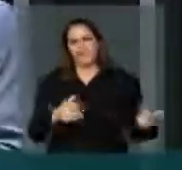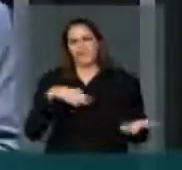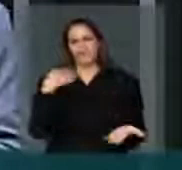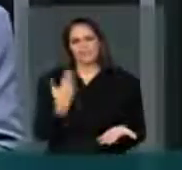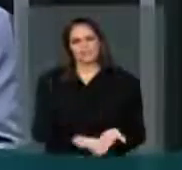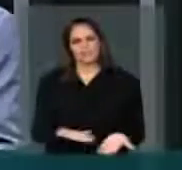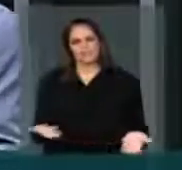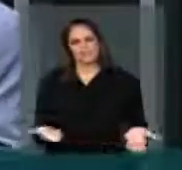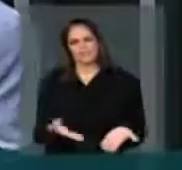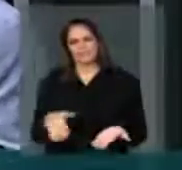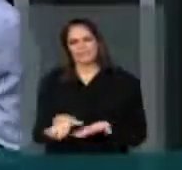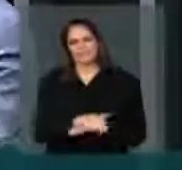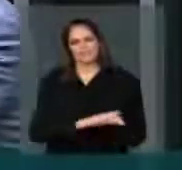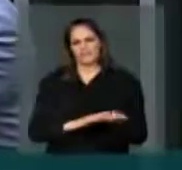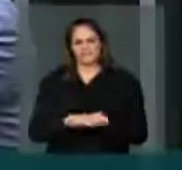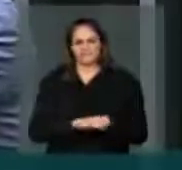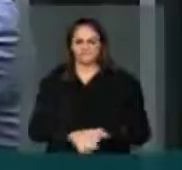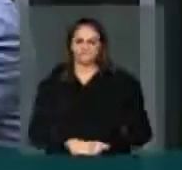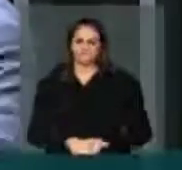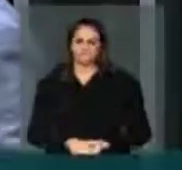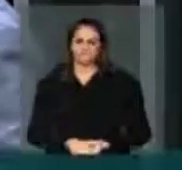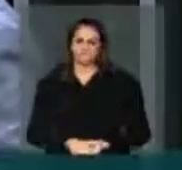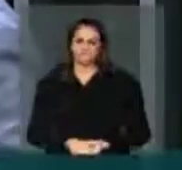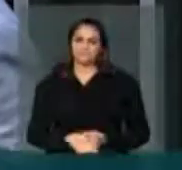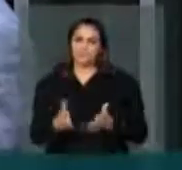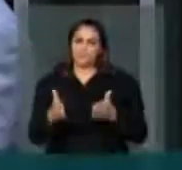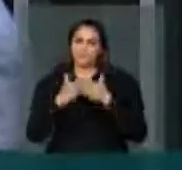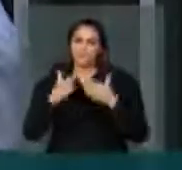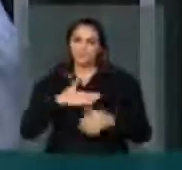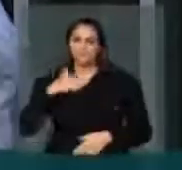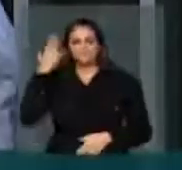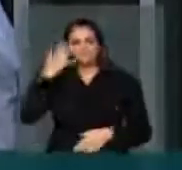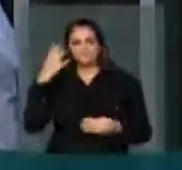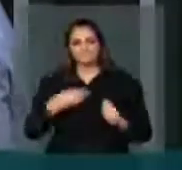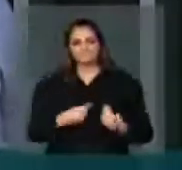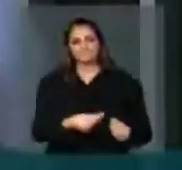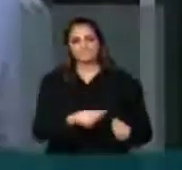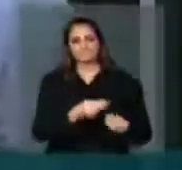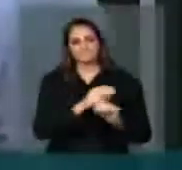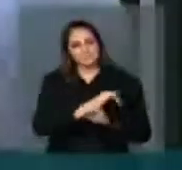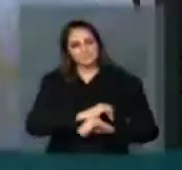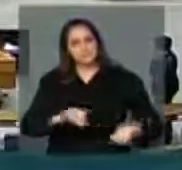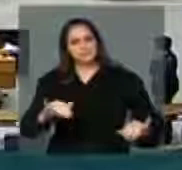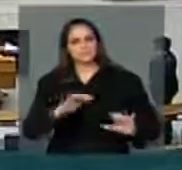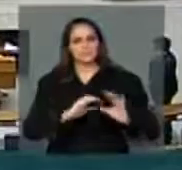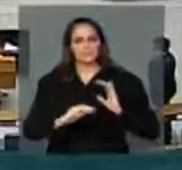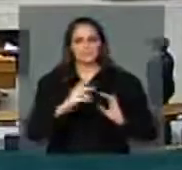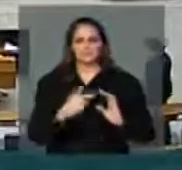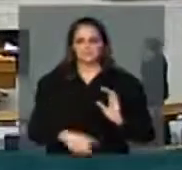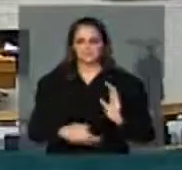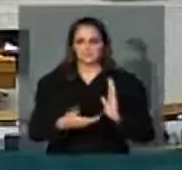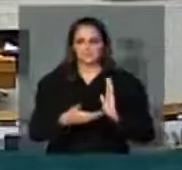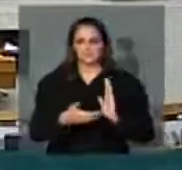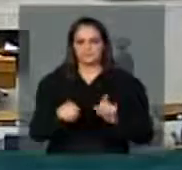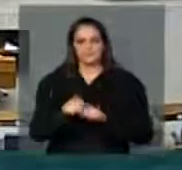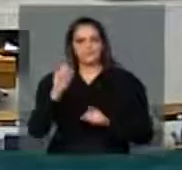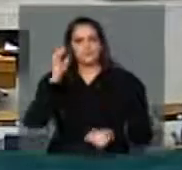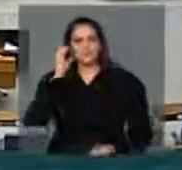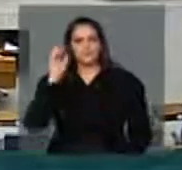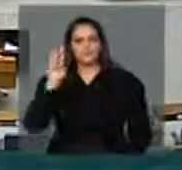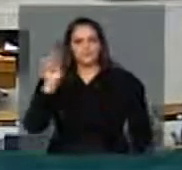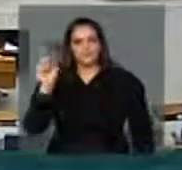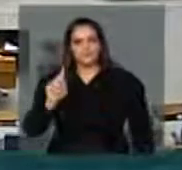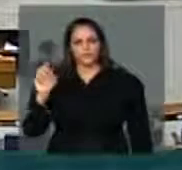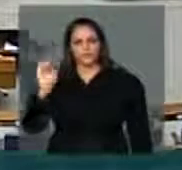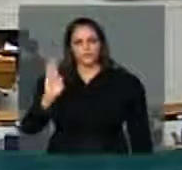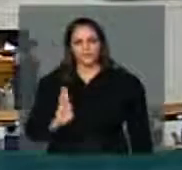falou absolutamente nada. Que conste na voz do Brasil e nos anais desta casa. Muito obrigado, nobre deputado. Para falar ainda no pequeno